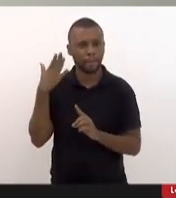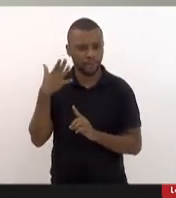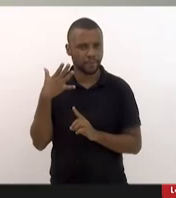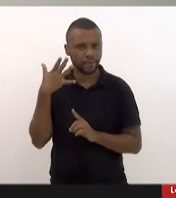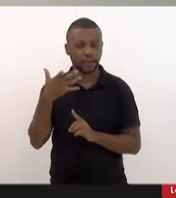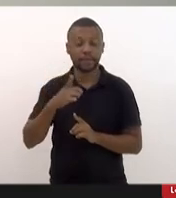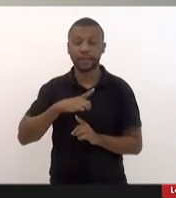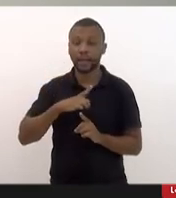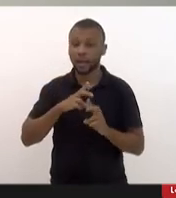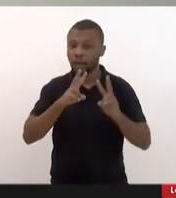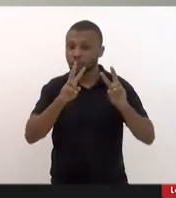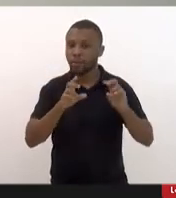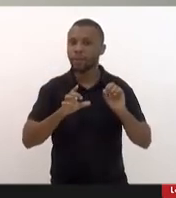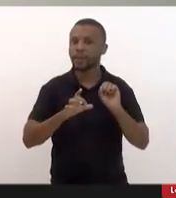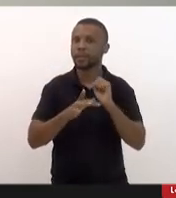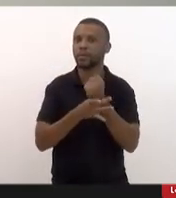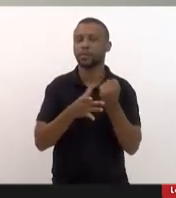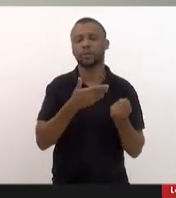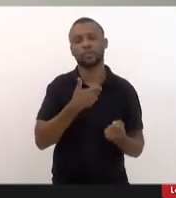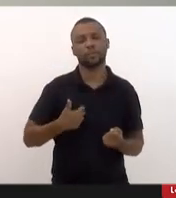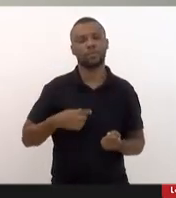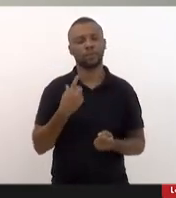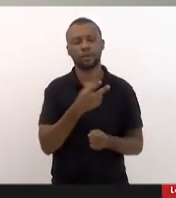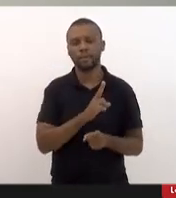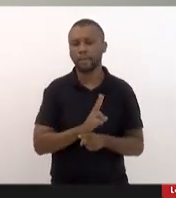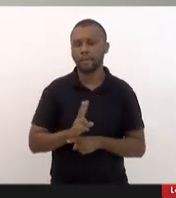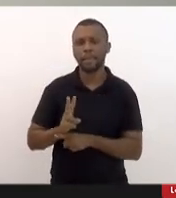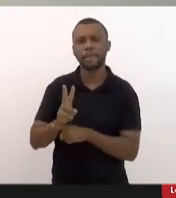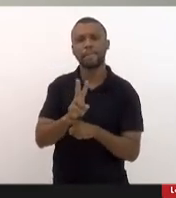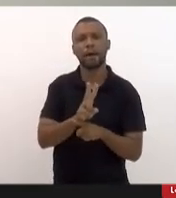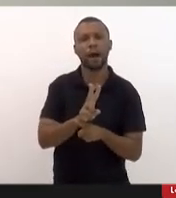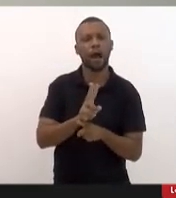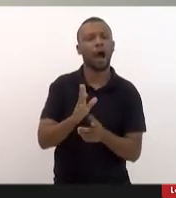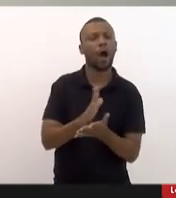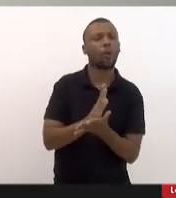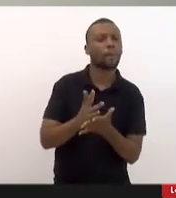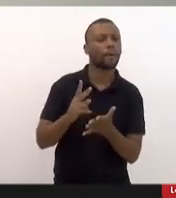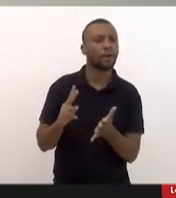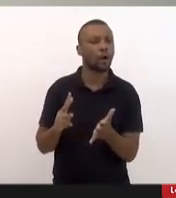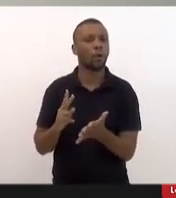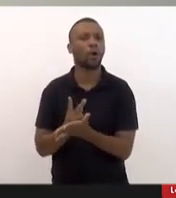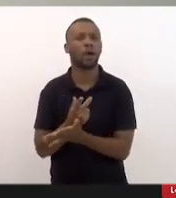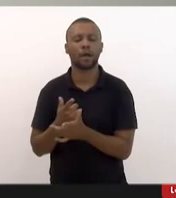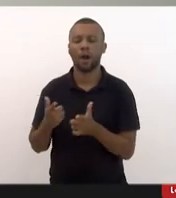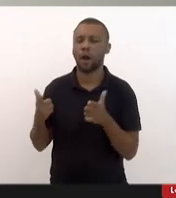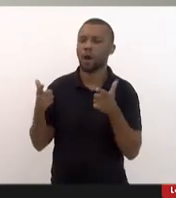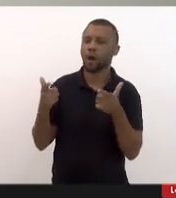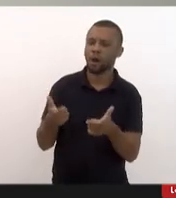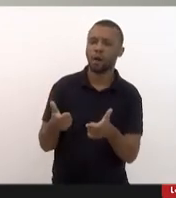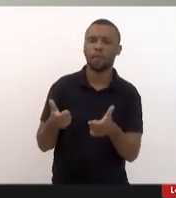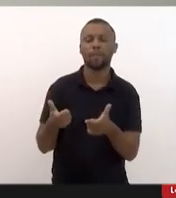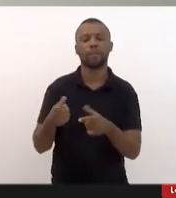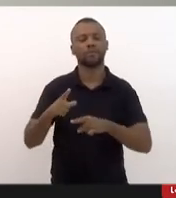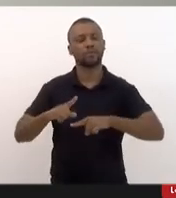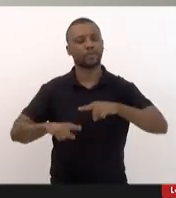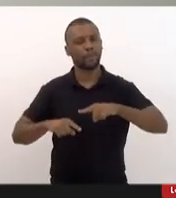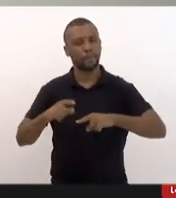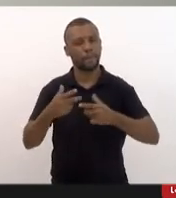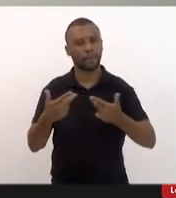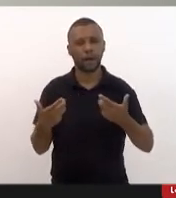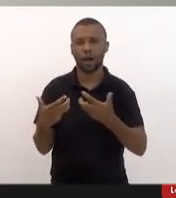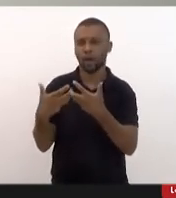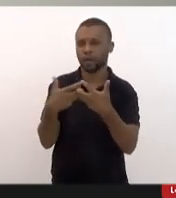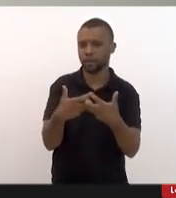questão da segurança pública, né? A gente faz aqui o acompanhamento em relação a alguns tipos de ocorrências, principalmente roubo de cargas, né, que é o que afeta, é